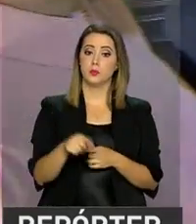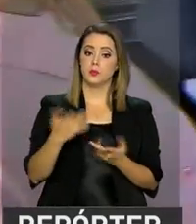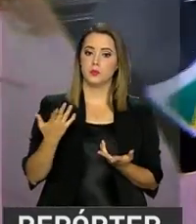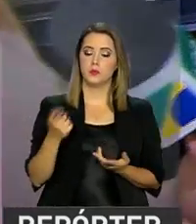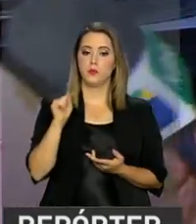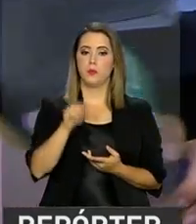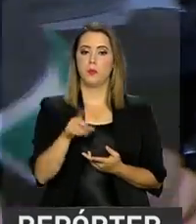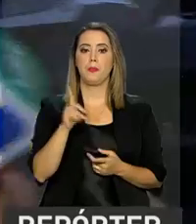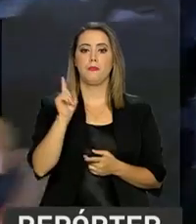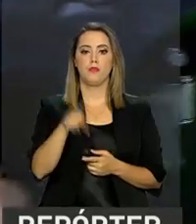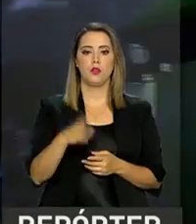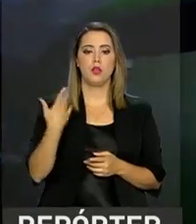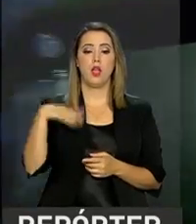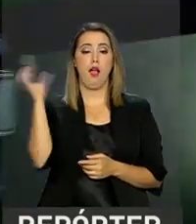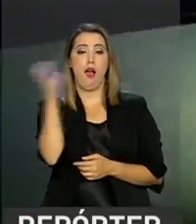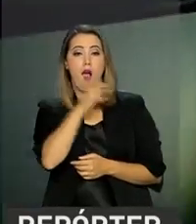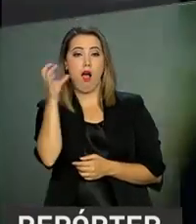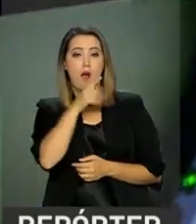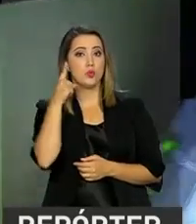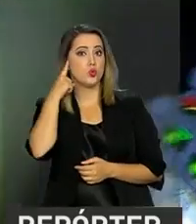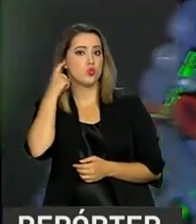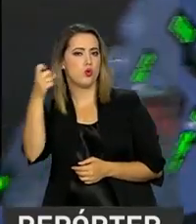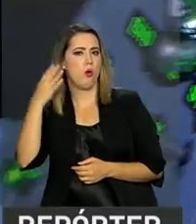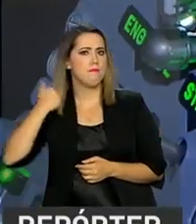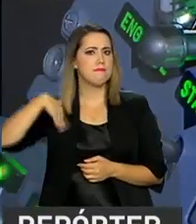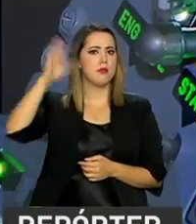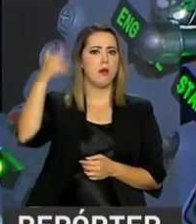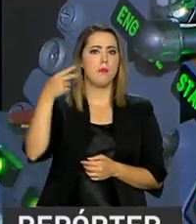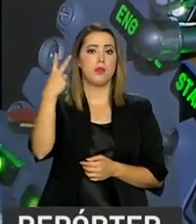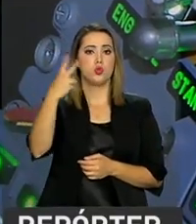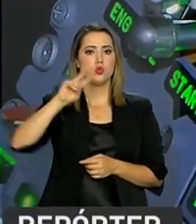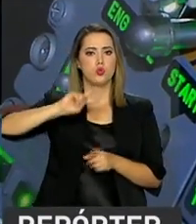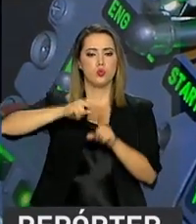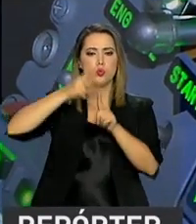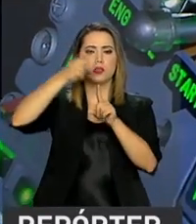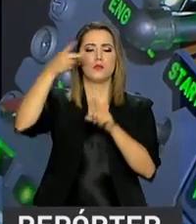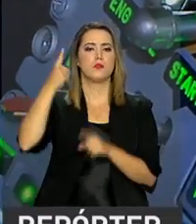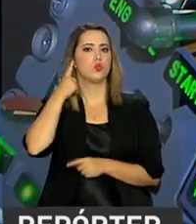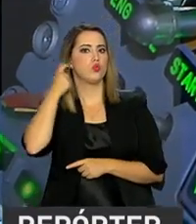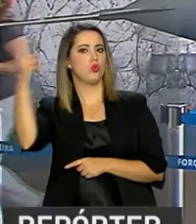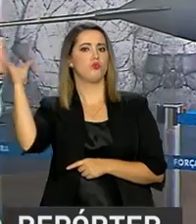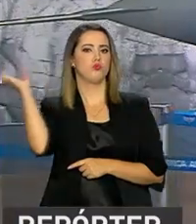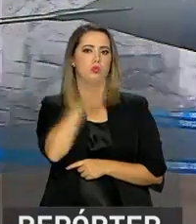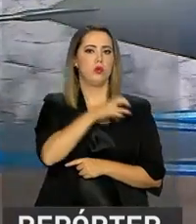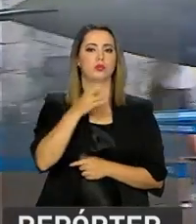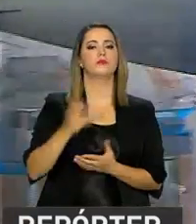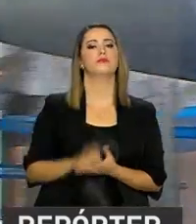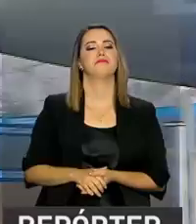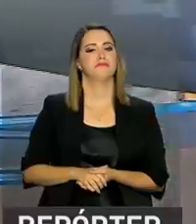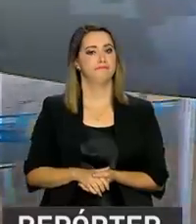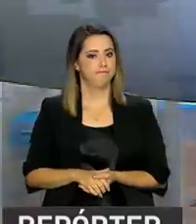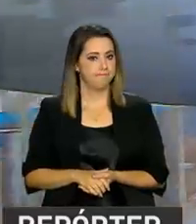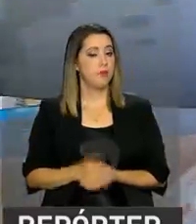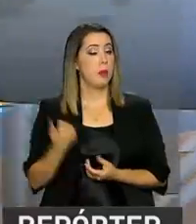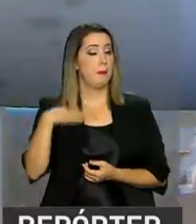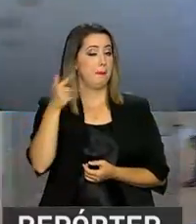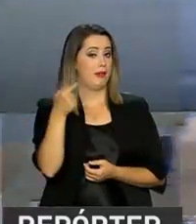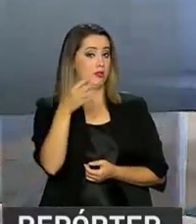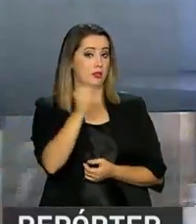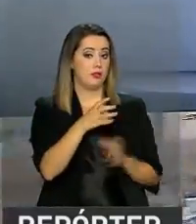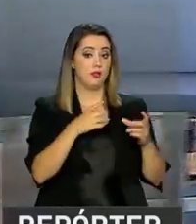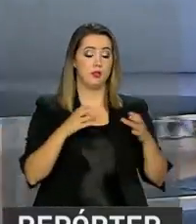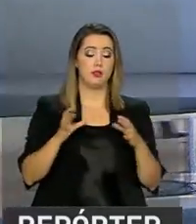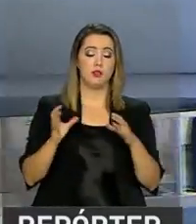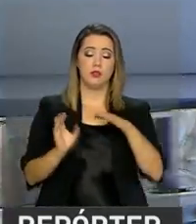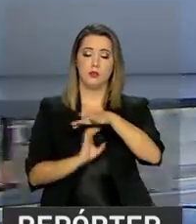O modelo é supersônico e atinge mais de 2 vezes a velocidade do som. Mais de 70 instituições participam